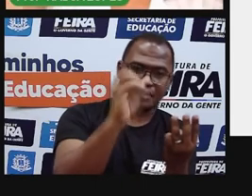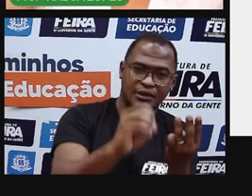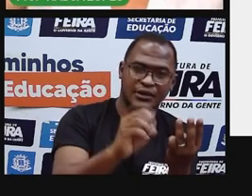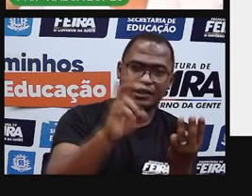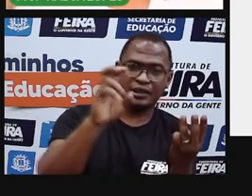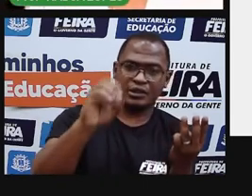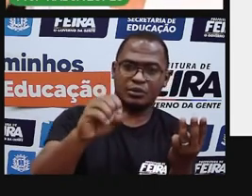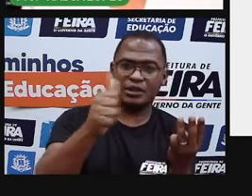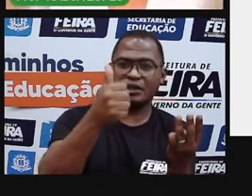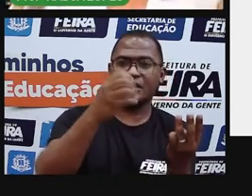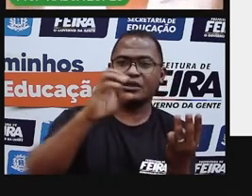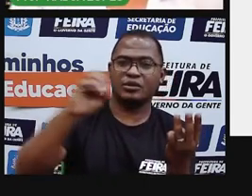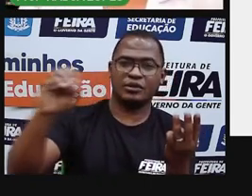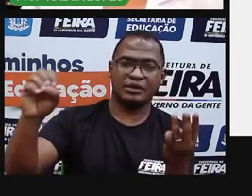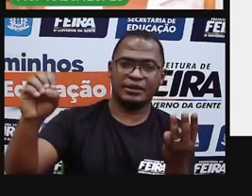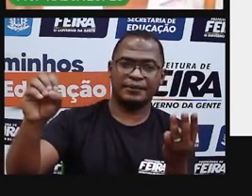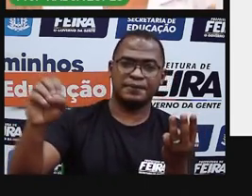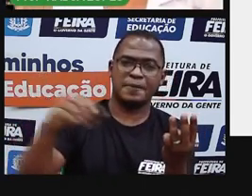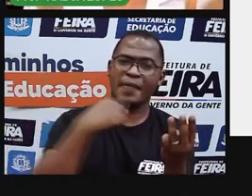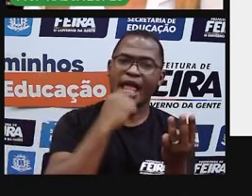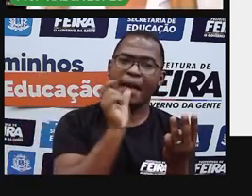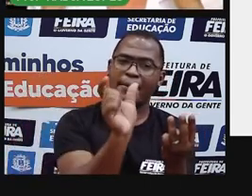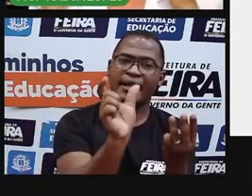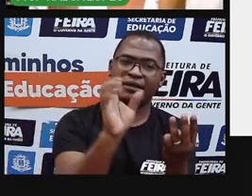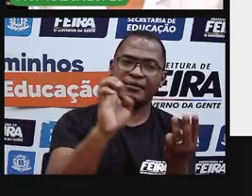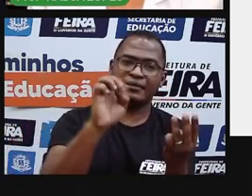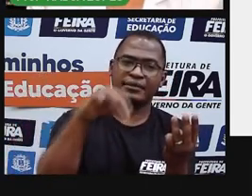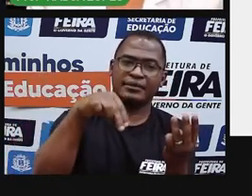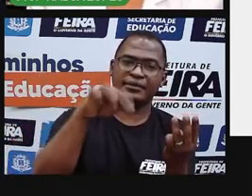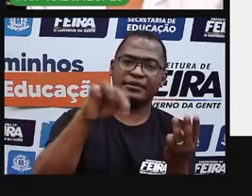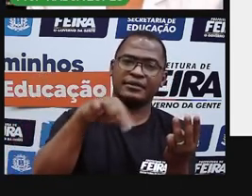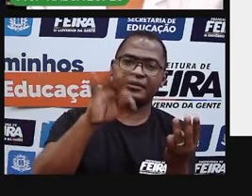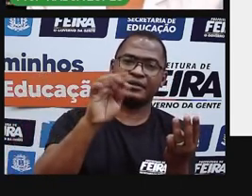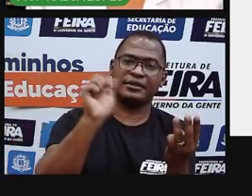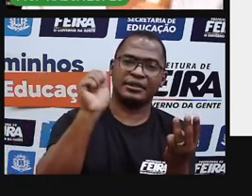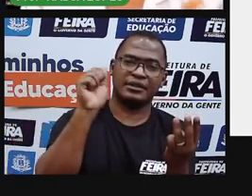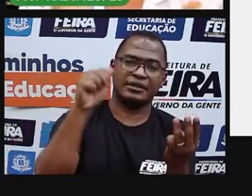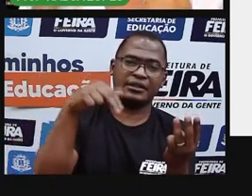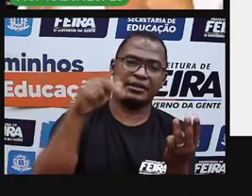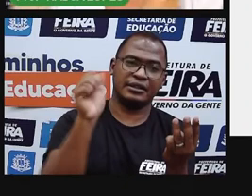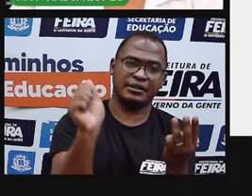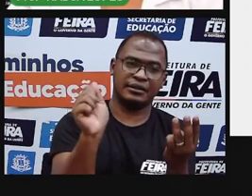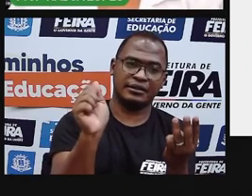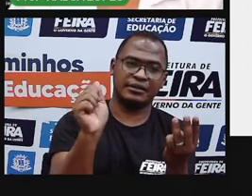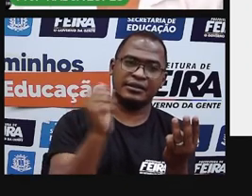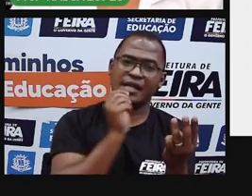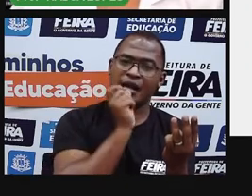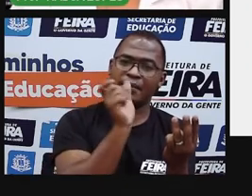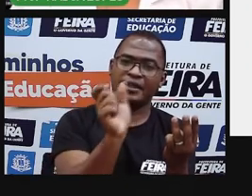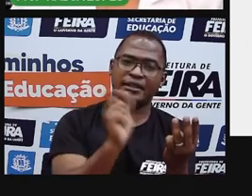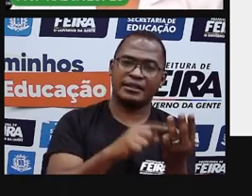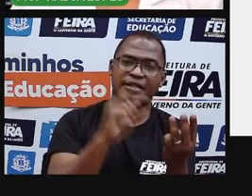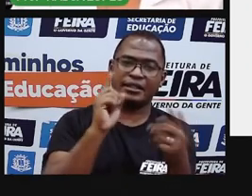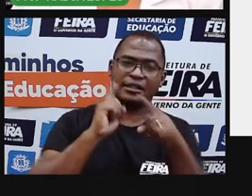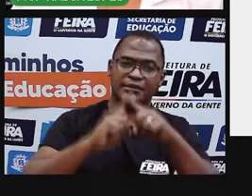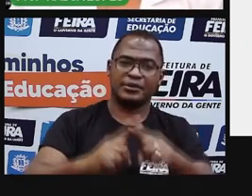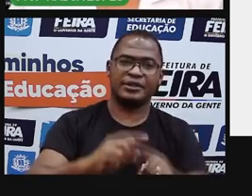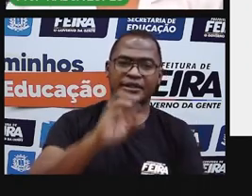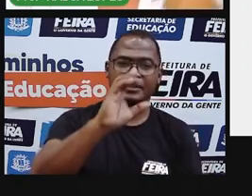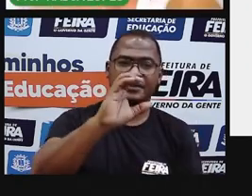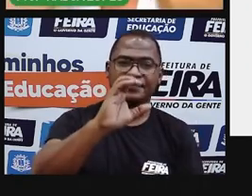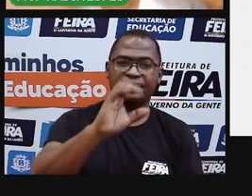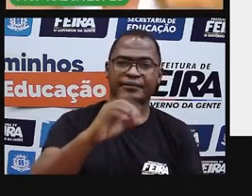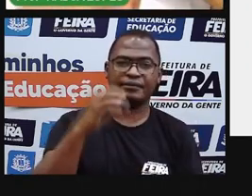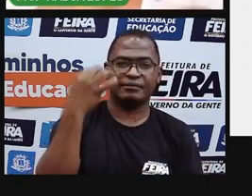Olha o nome sem senha já diz eu sem resposta letra C vai lá